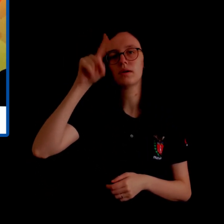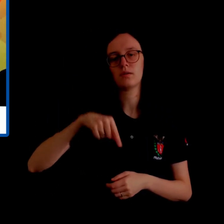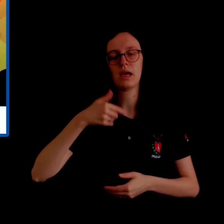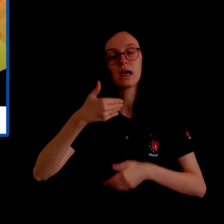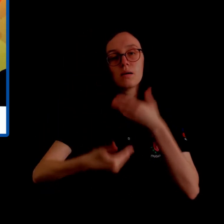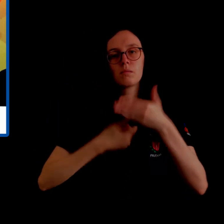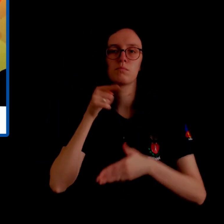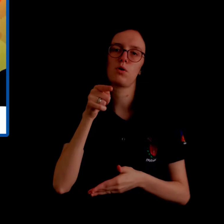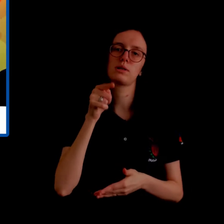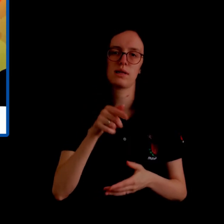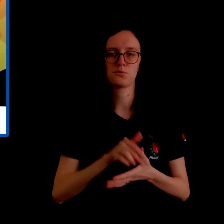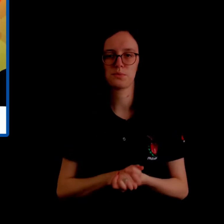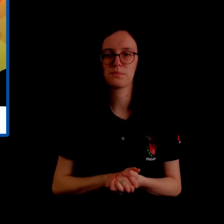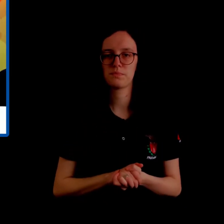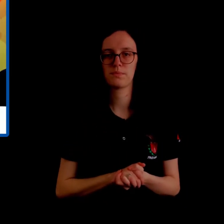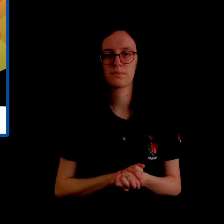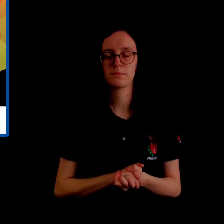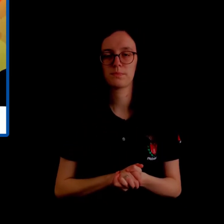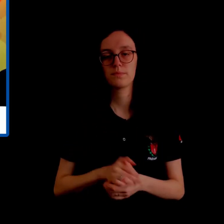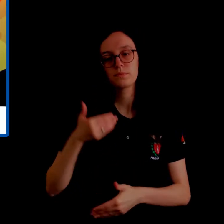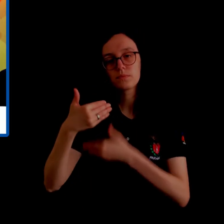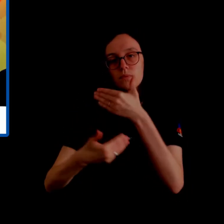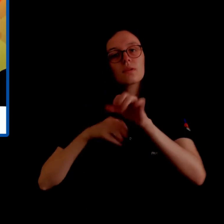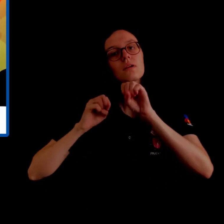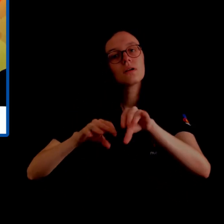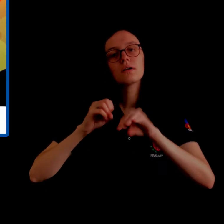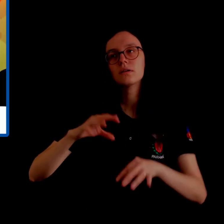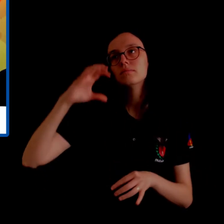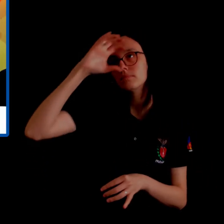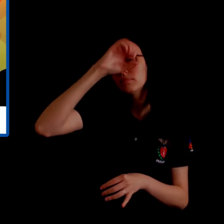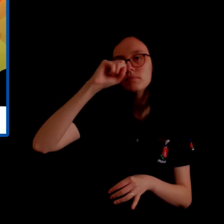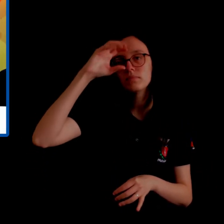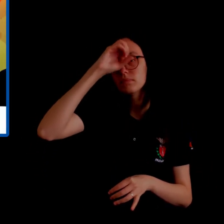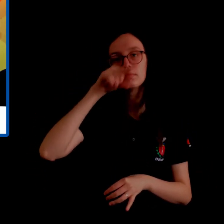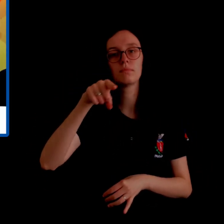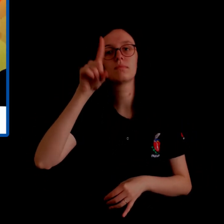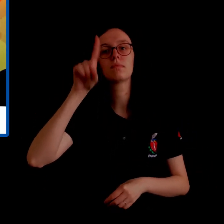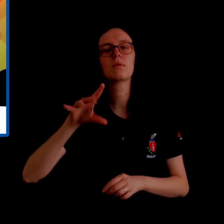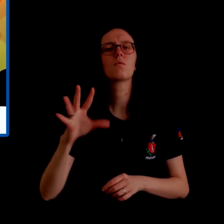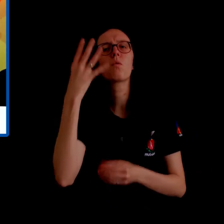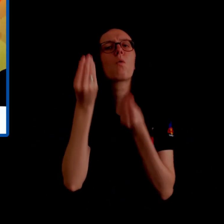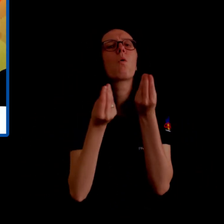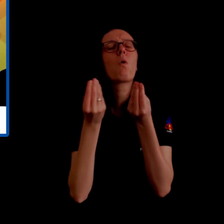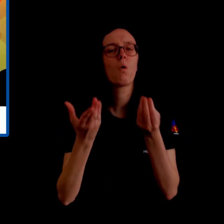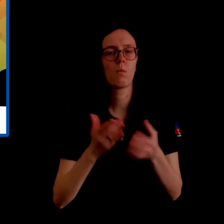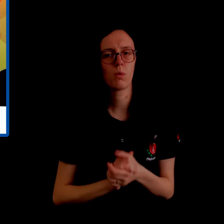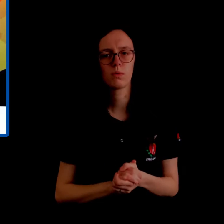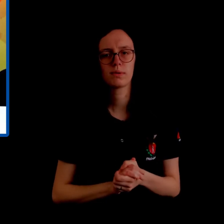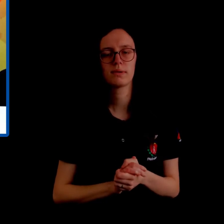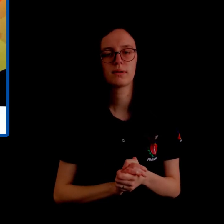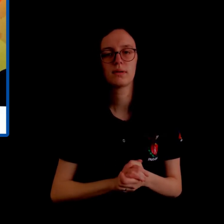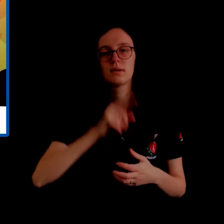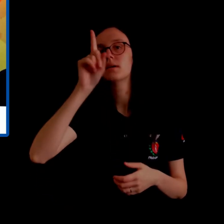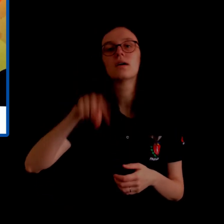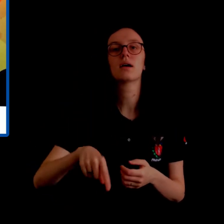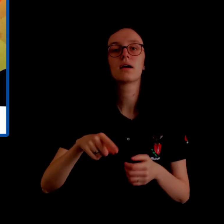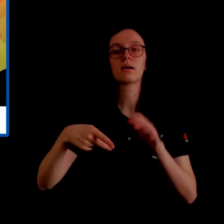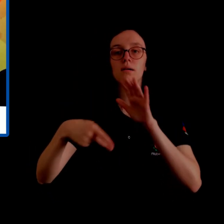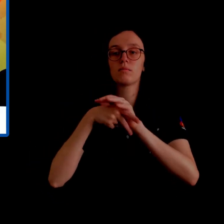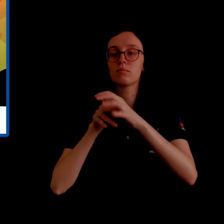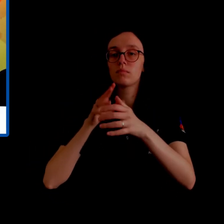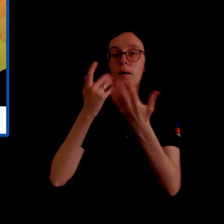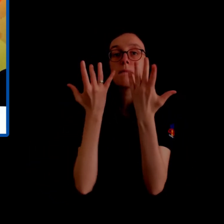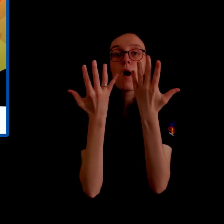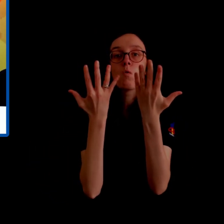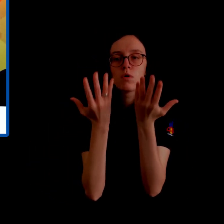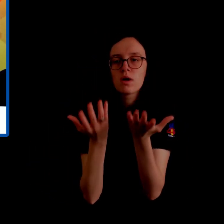processo. Tá? O processo de ensino-aprendizagem, ele acontece nas mãos do